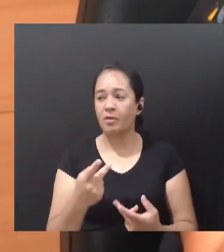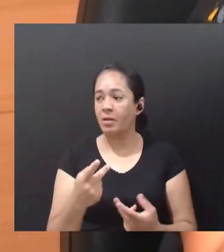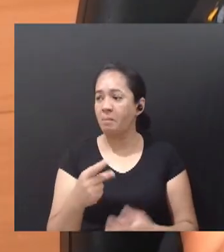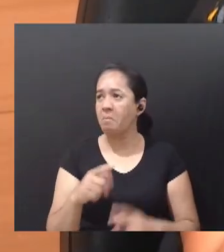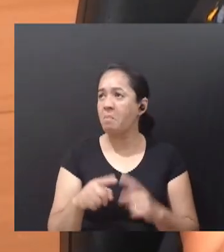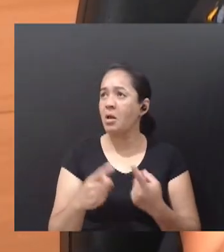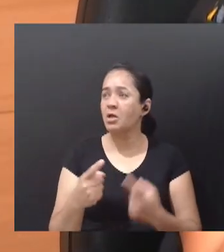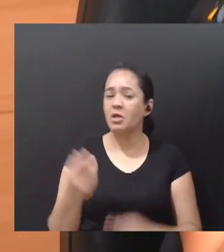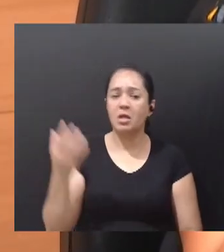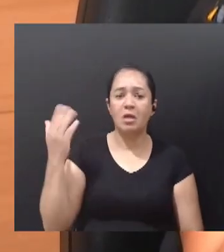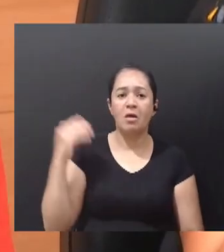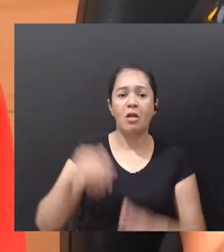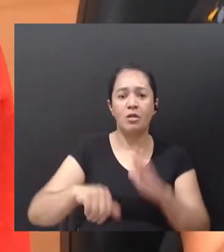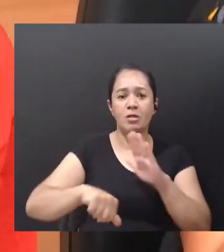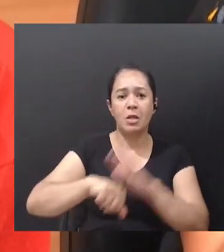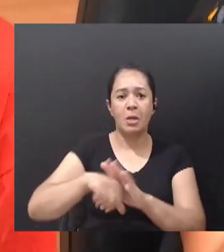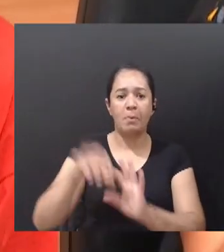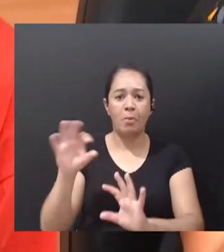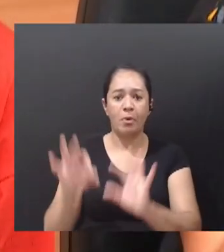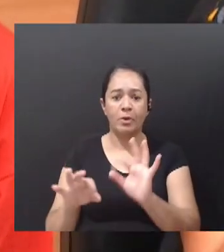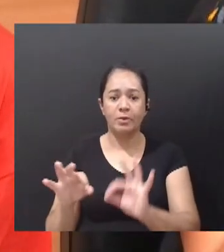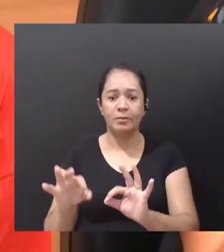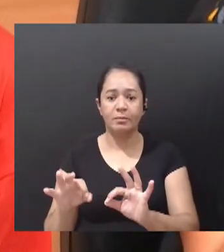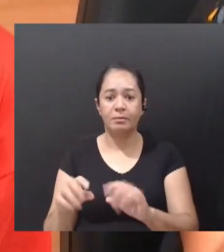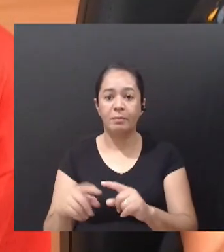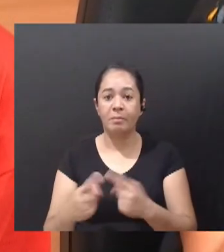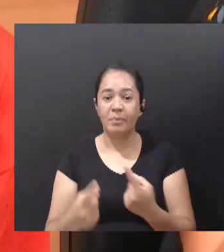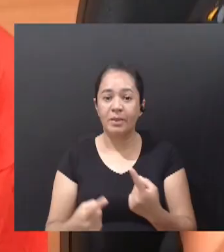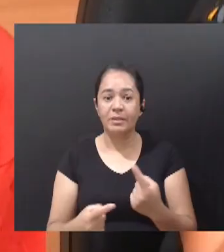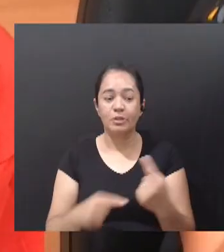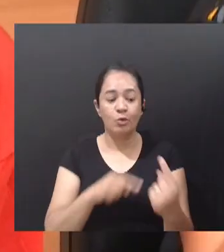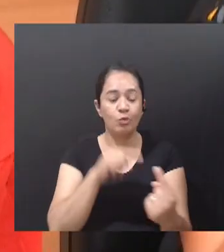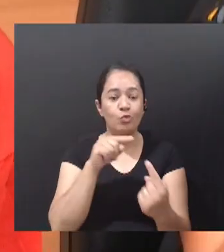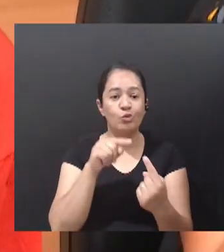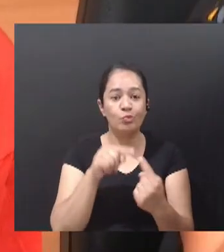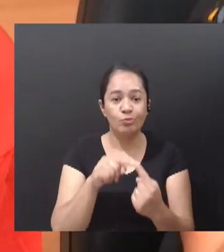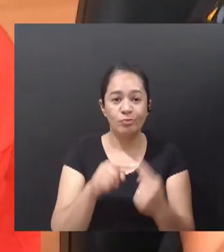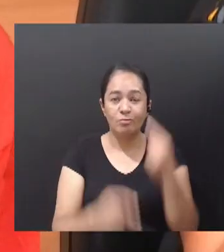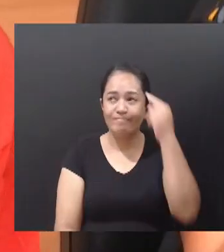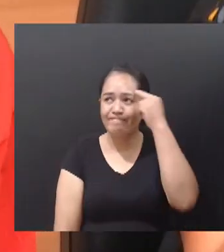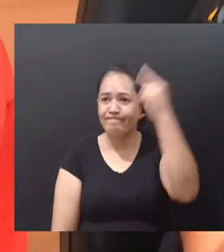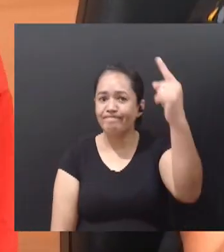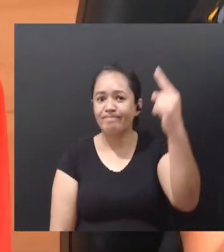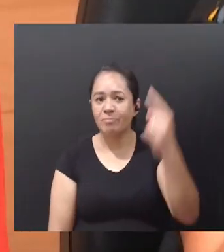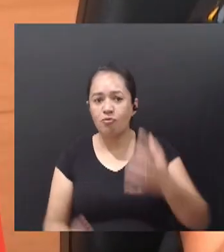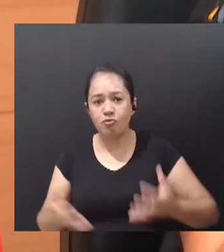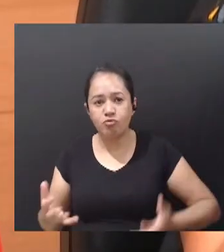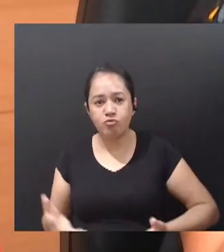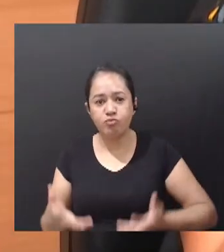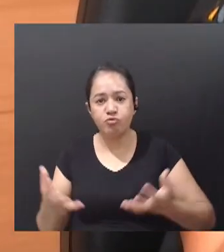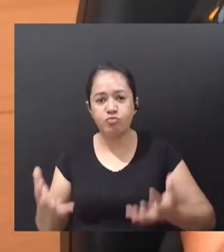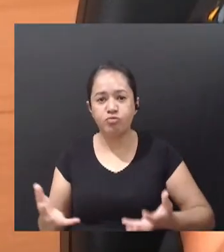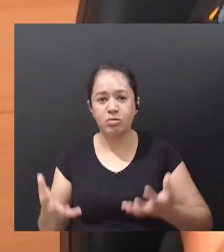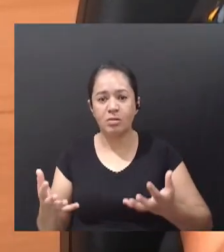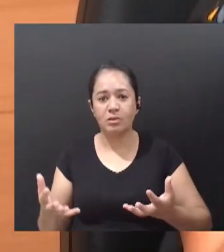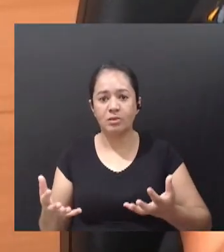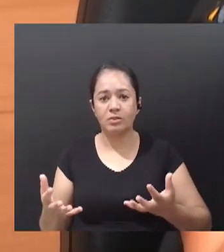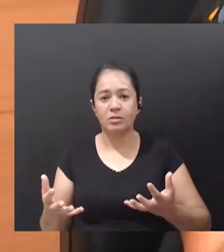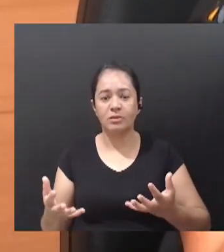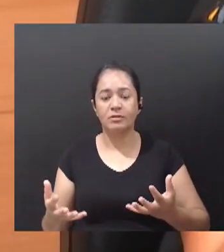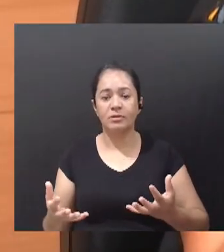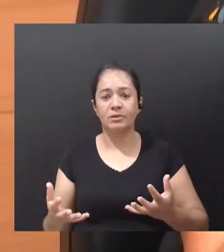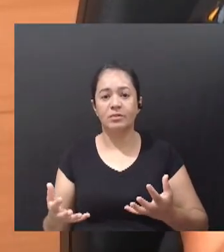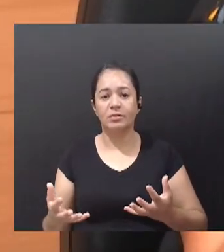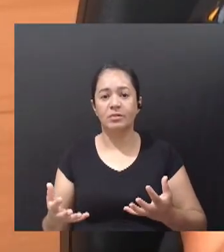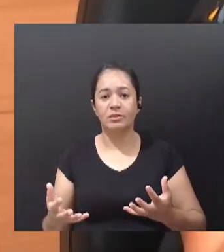crime organizado. Mas as ideias que nutriram nessa perspectiva de pacificação,